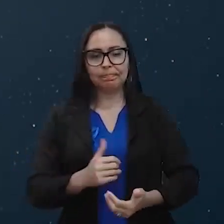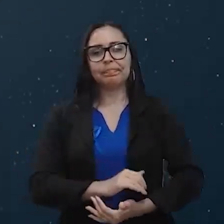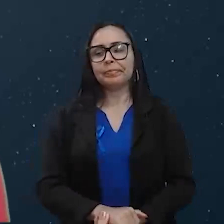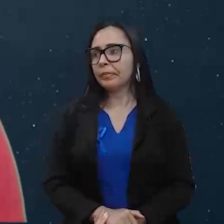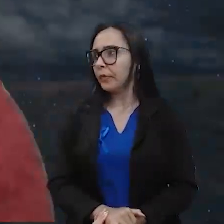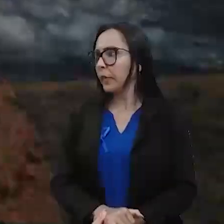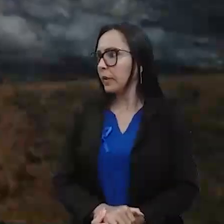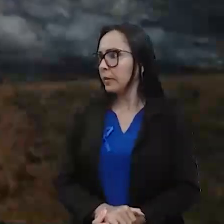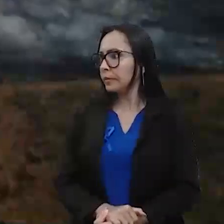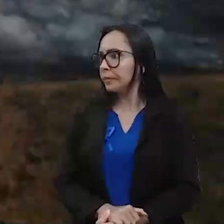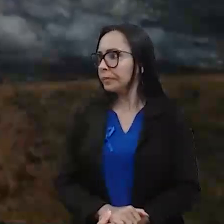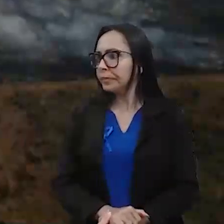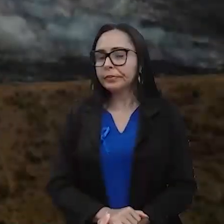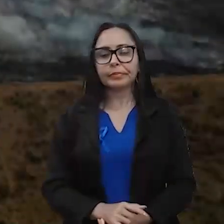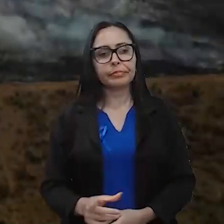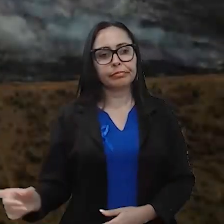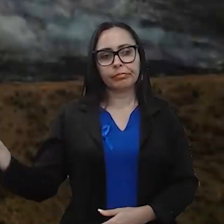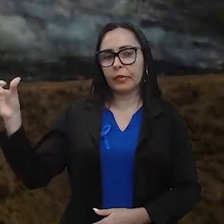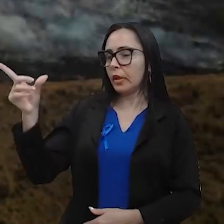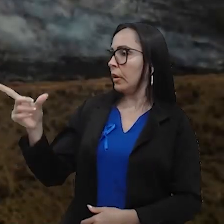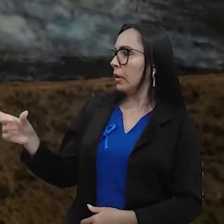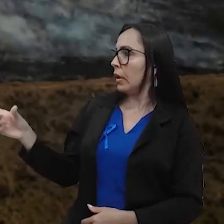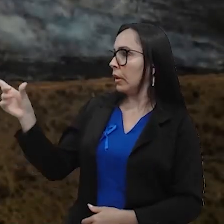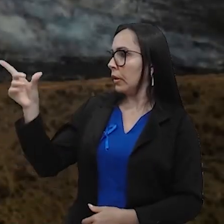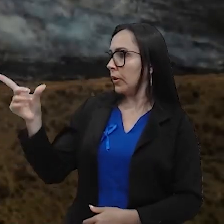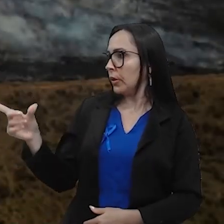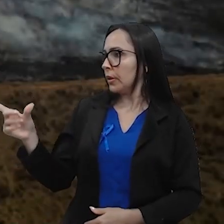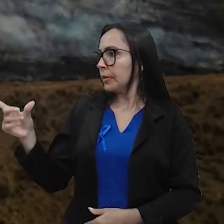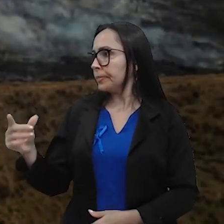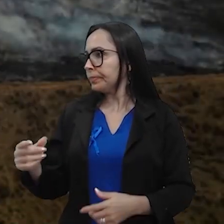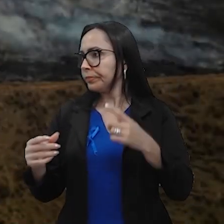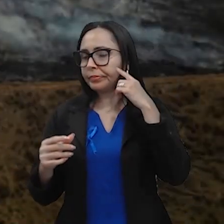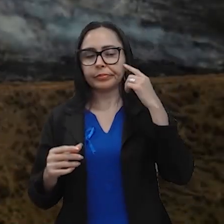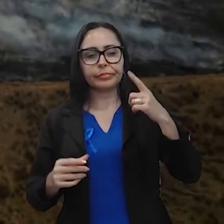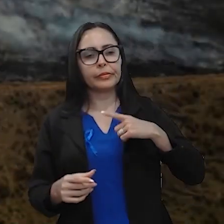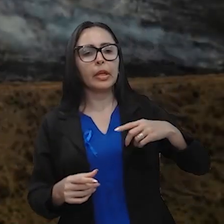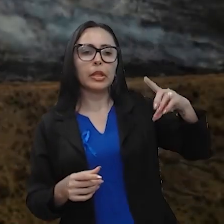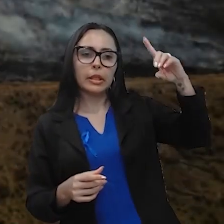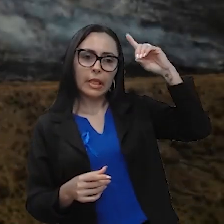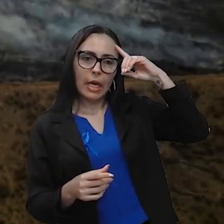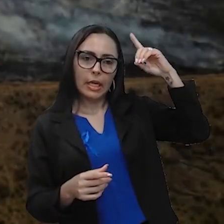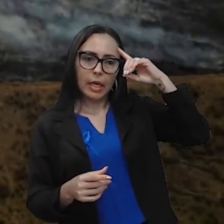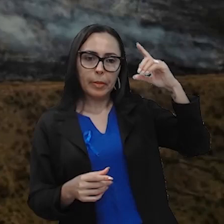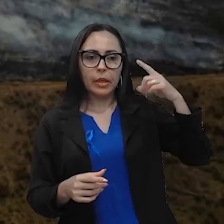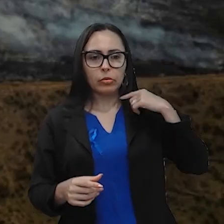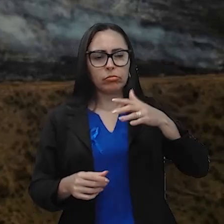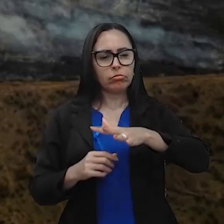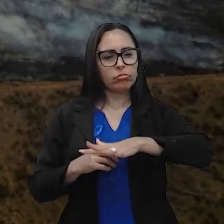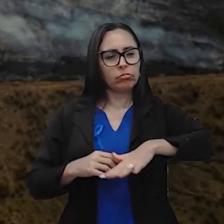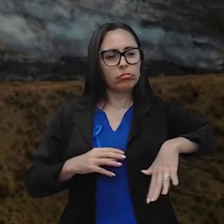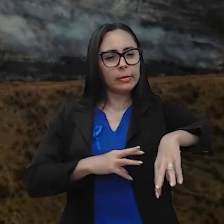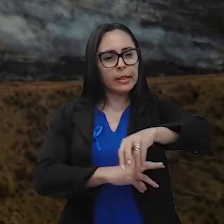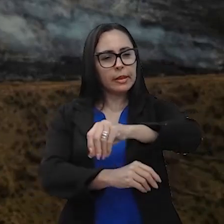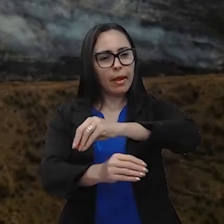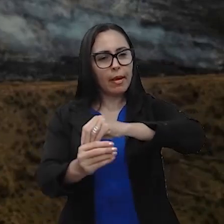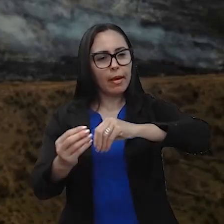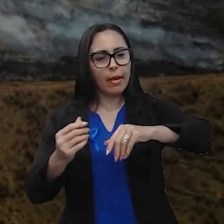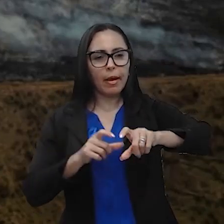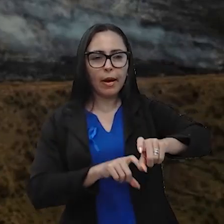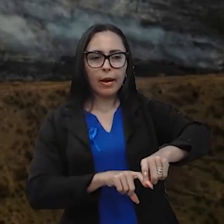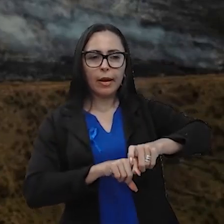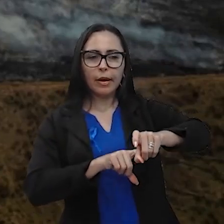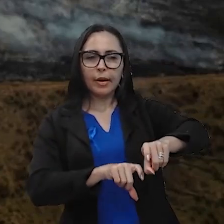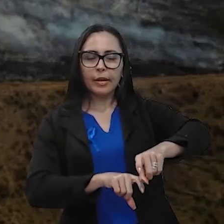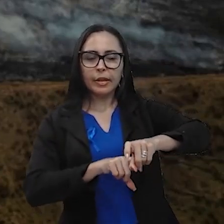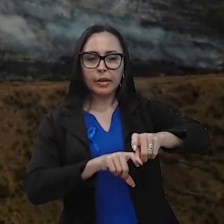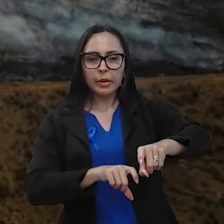tela geral eu tenho aí essa medida diária de terra, medida agrária a ser tratada por